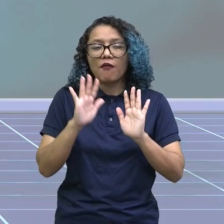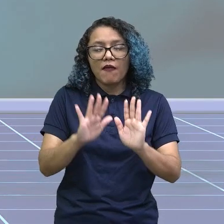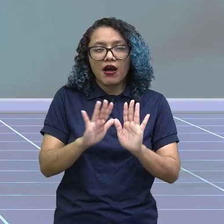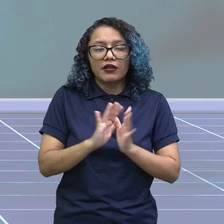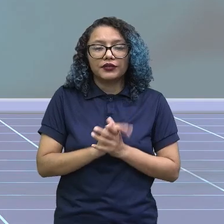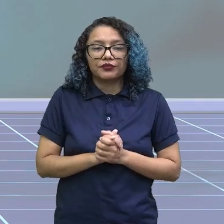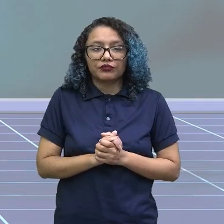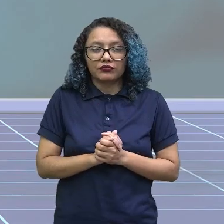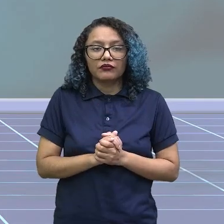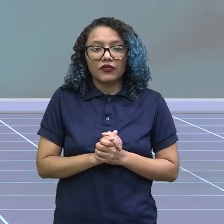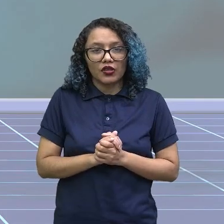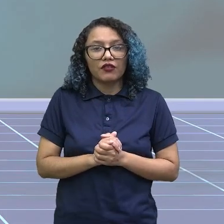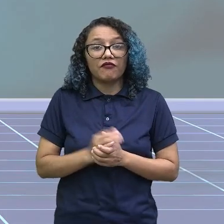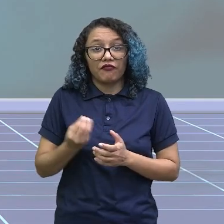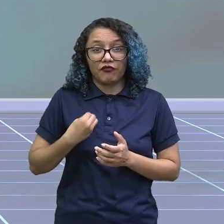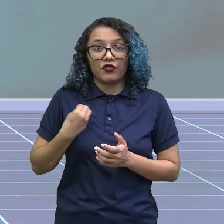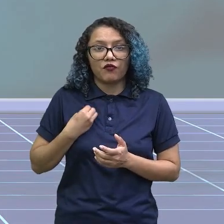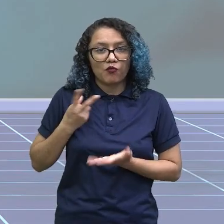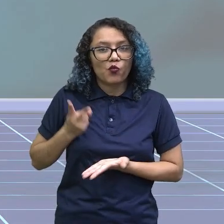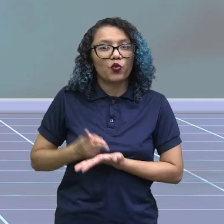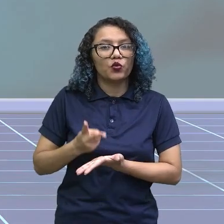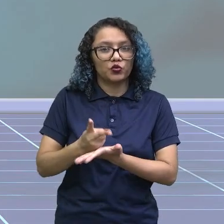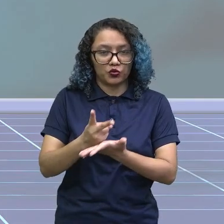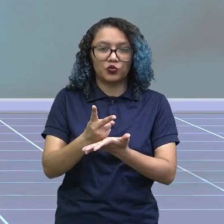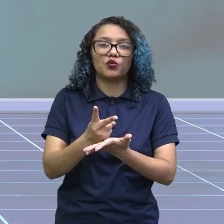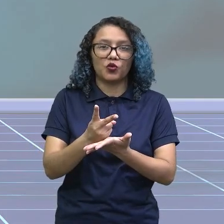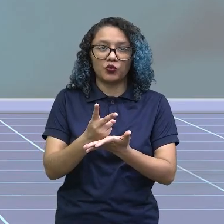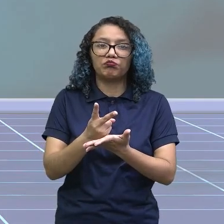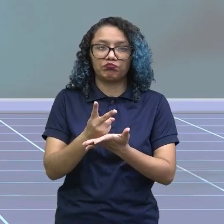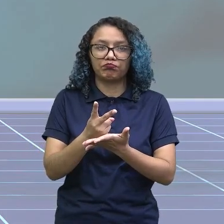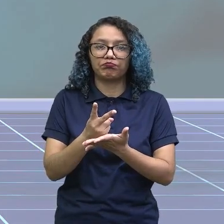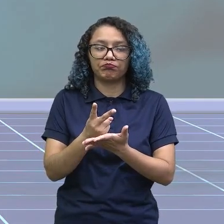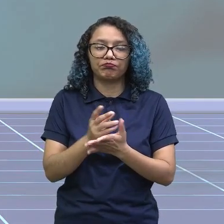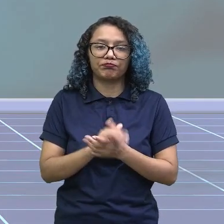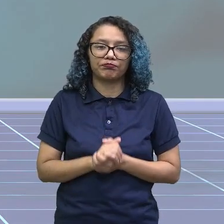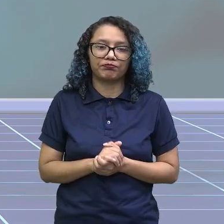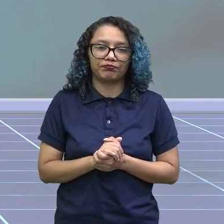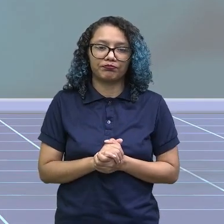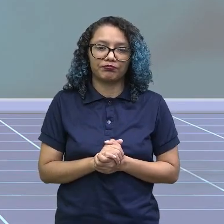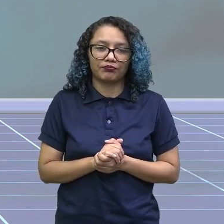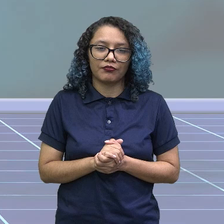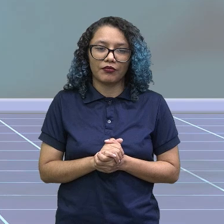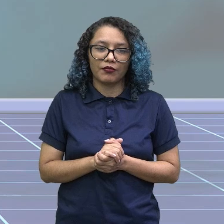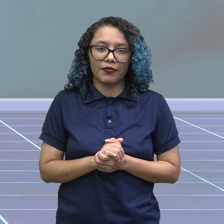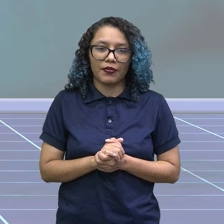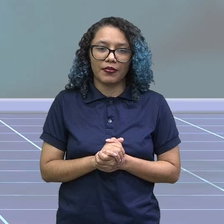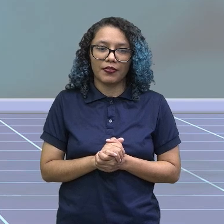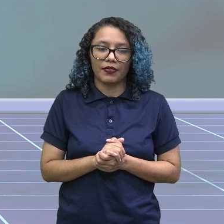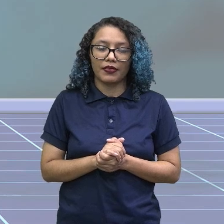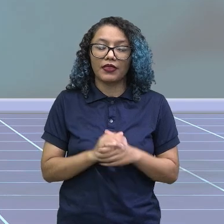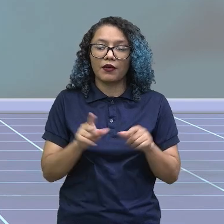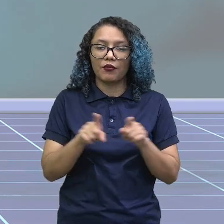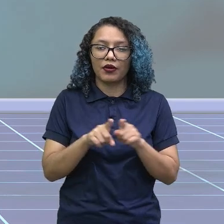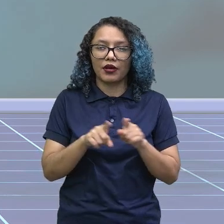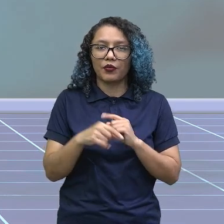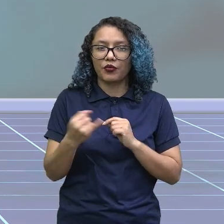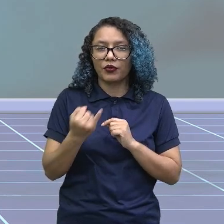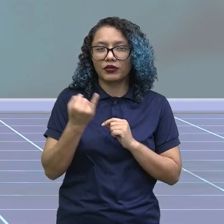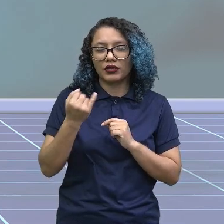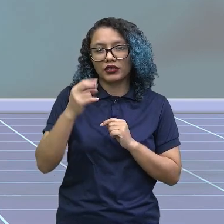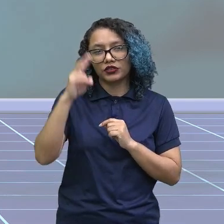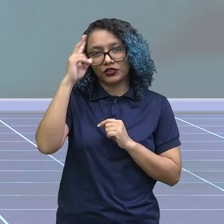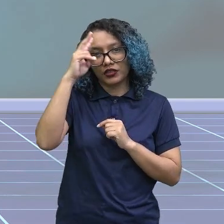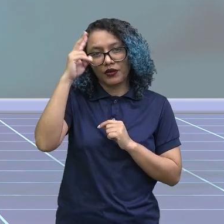ele conseguiu ficar mais tempo com essa doença, né? E é claro que é importante a gente ressaltar também a importância